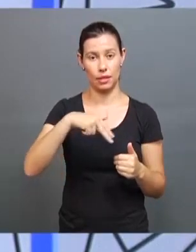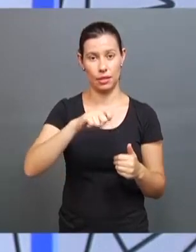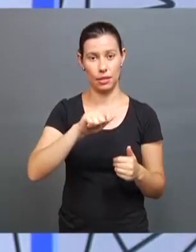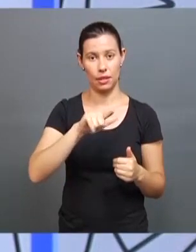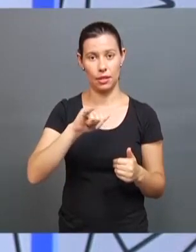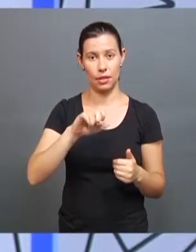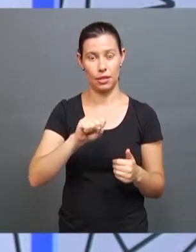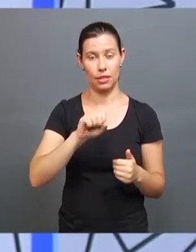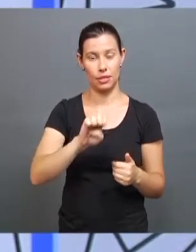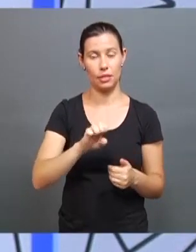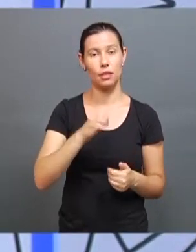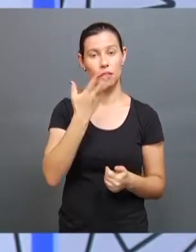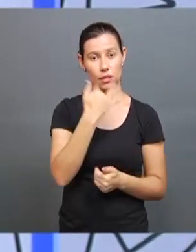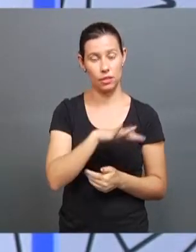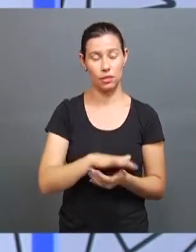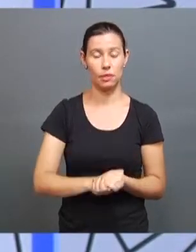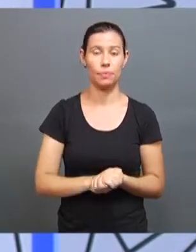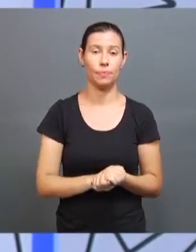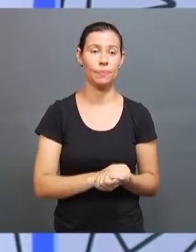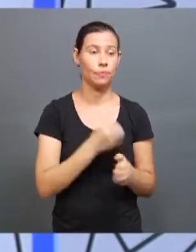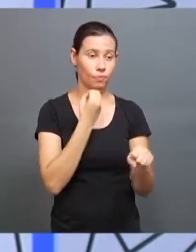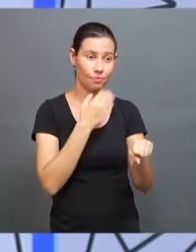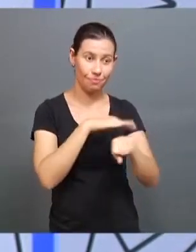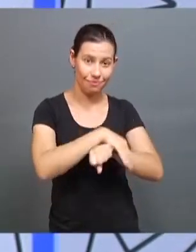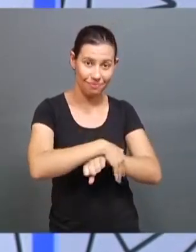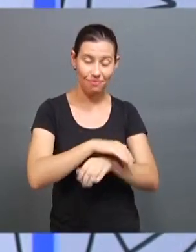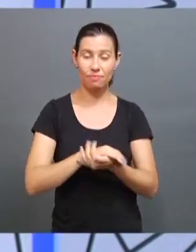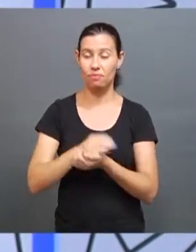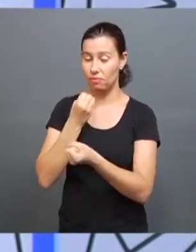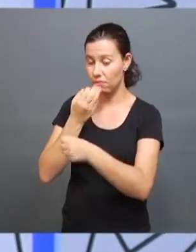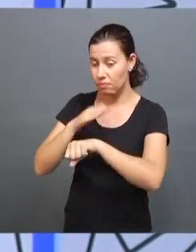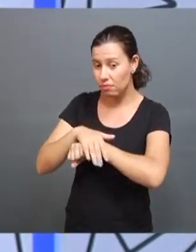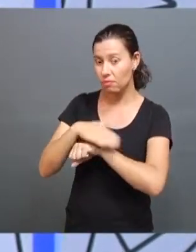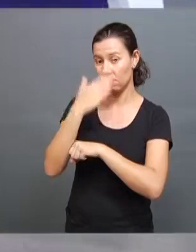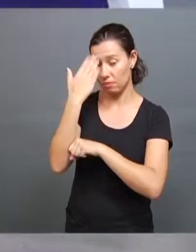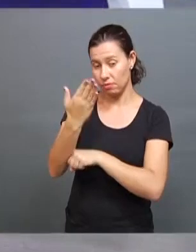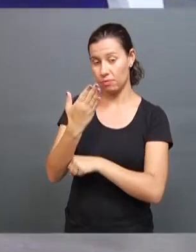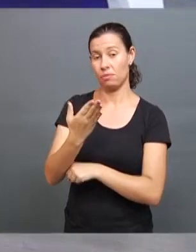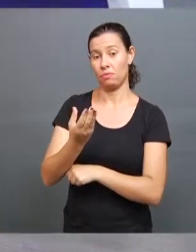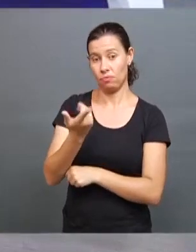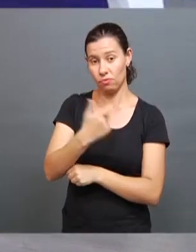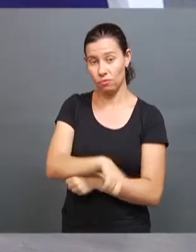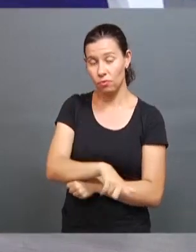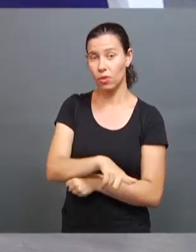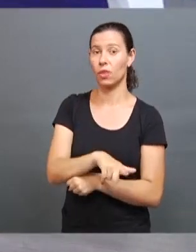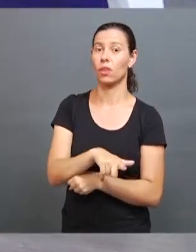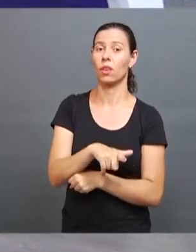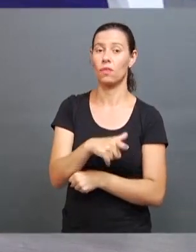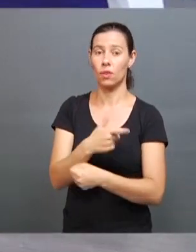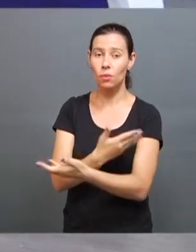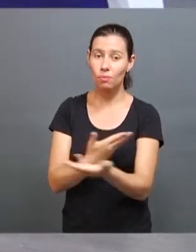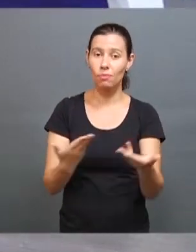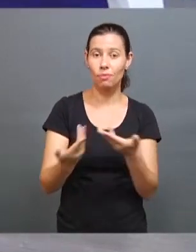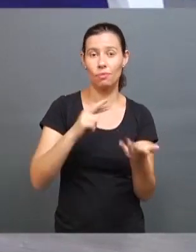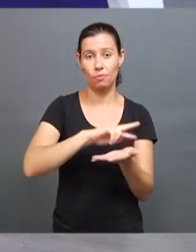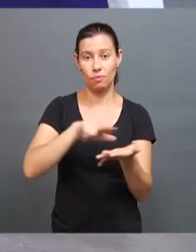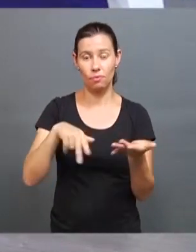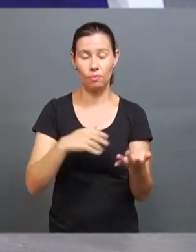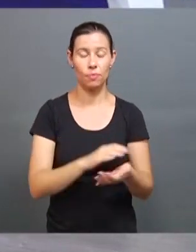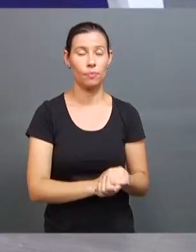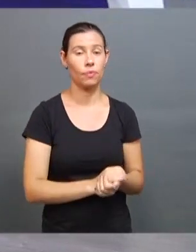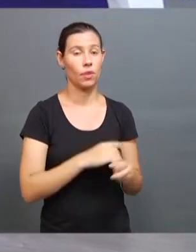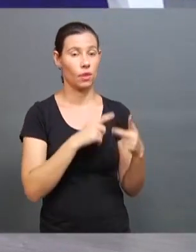prazer estar aqui mais uma vez, podendo compartilhar tantas discussões E interessantes. rende bastante, né? Sempre. Também ao meu lado está a